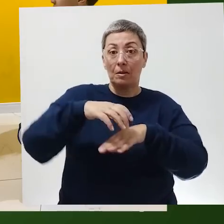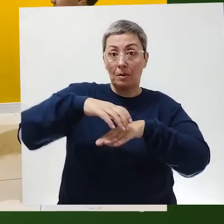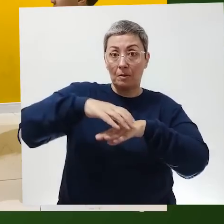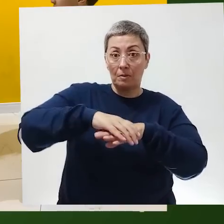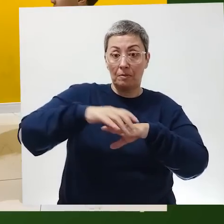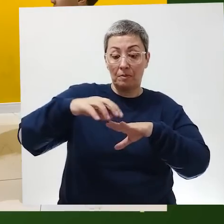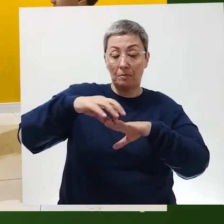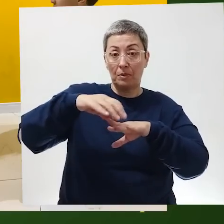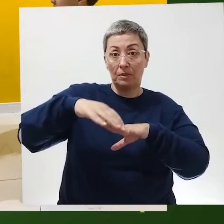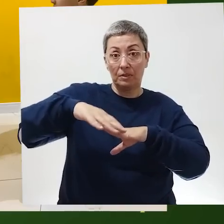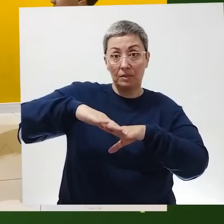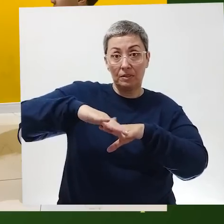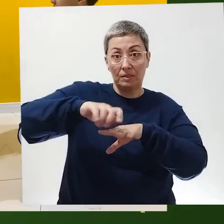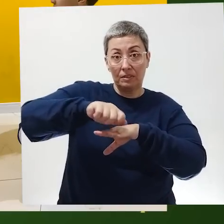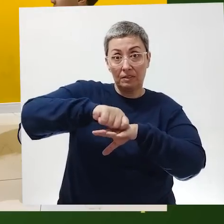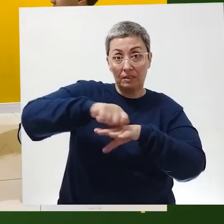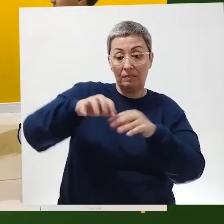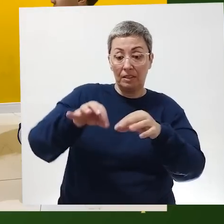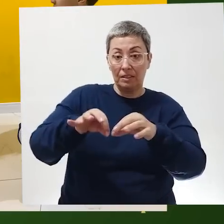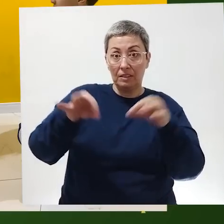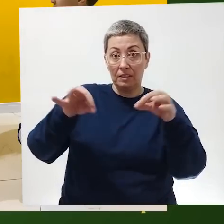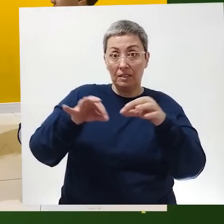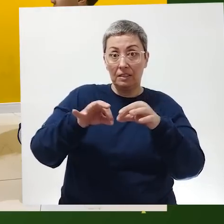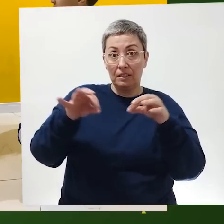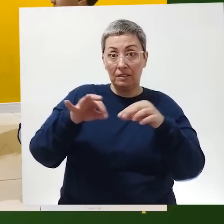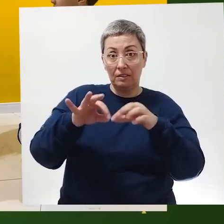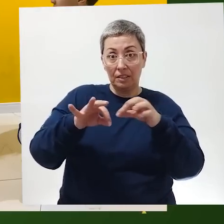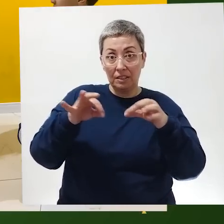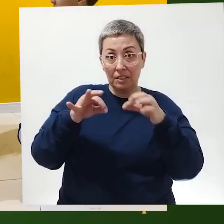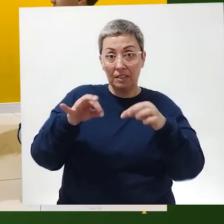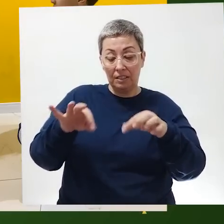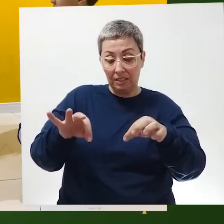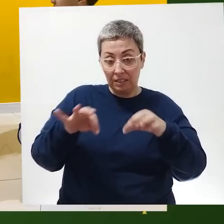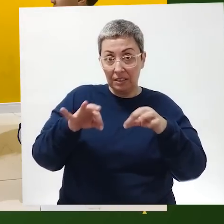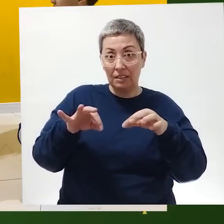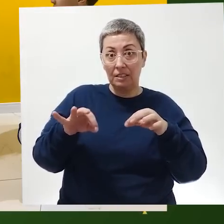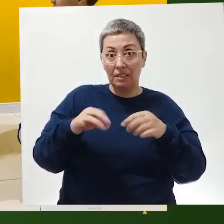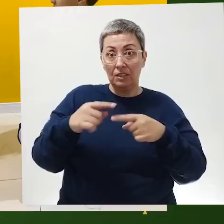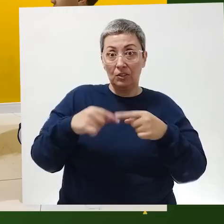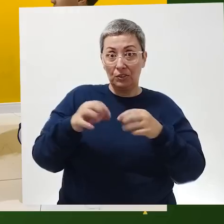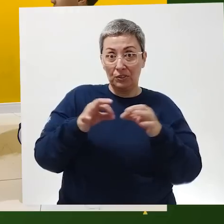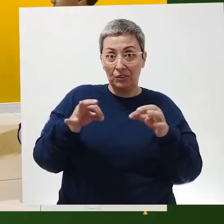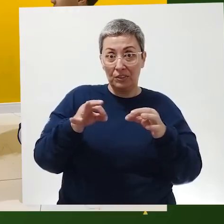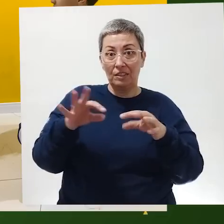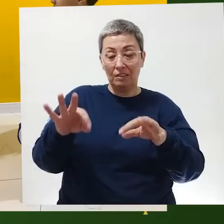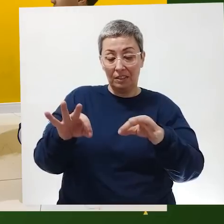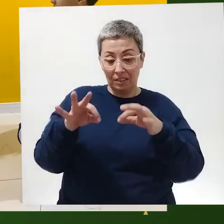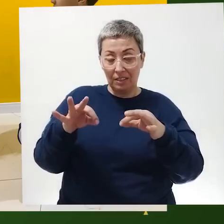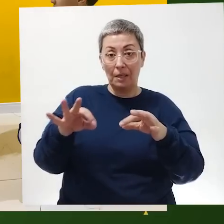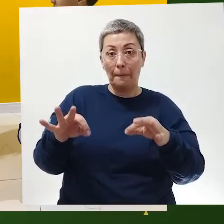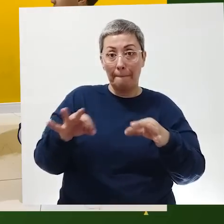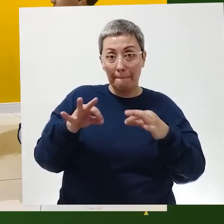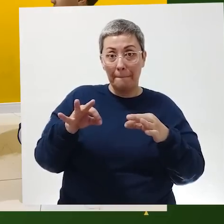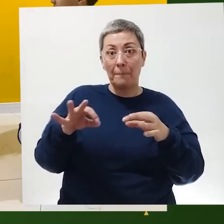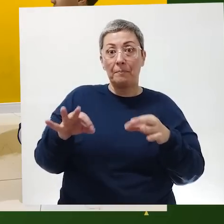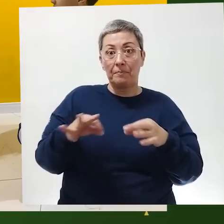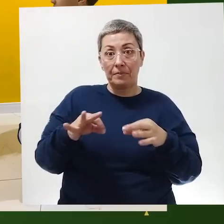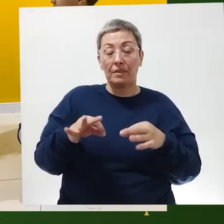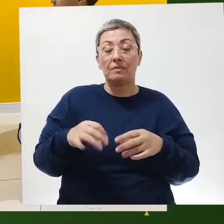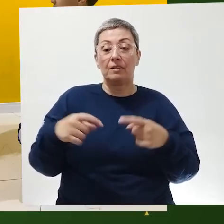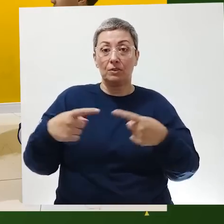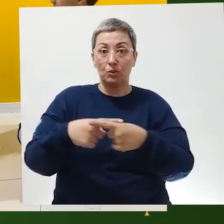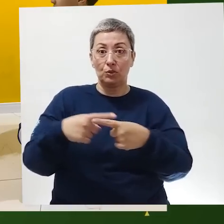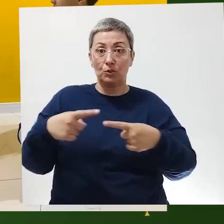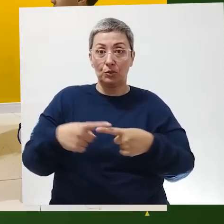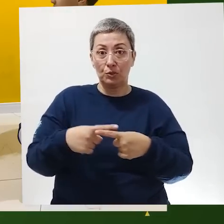com os dedinhos puxando cada cadarço, né? Cada parte, cada cruz,